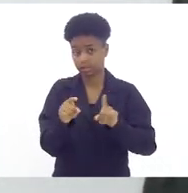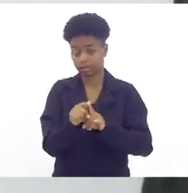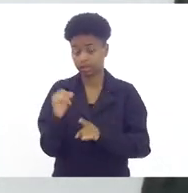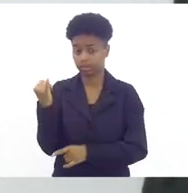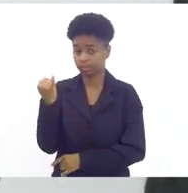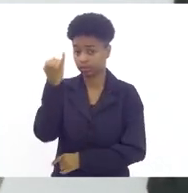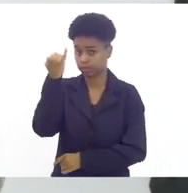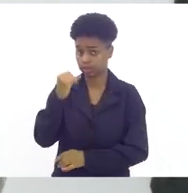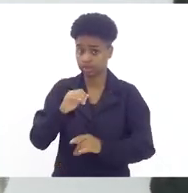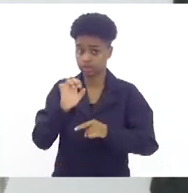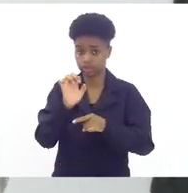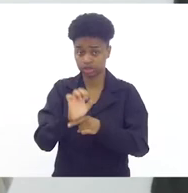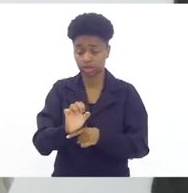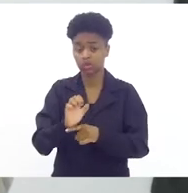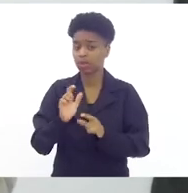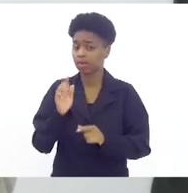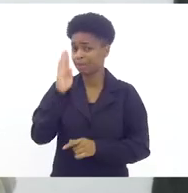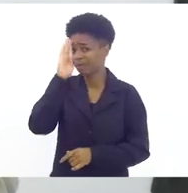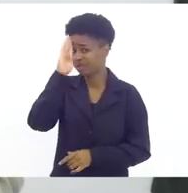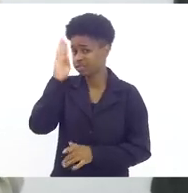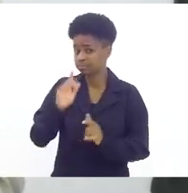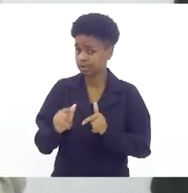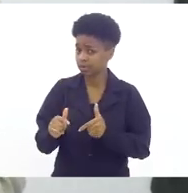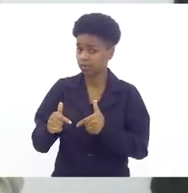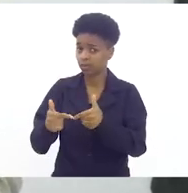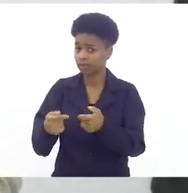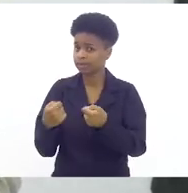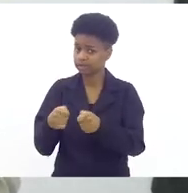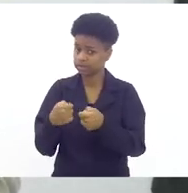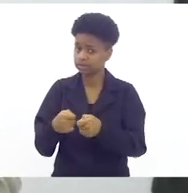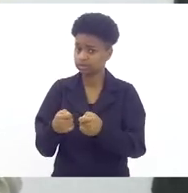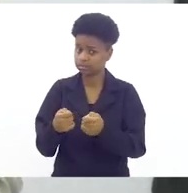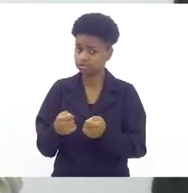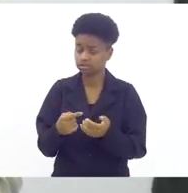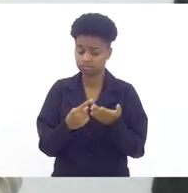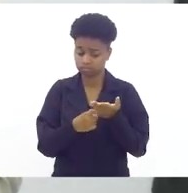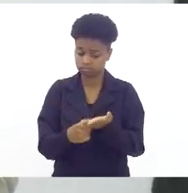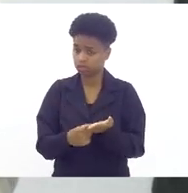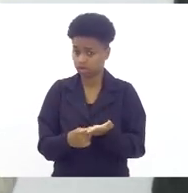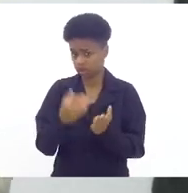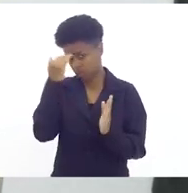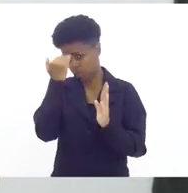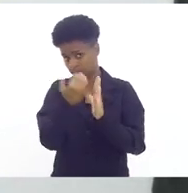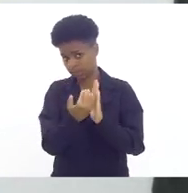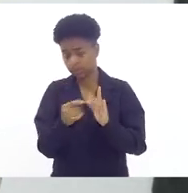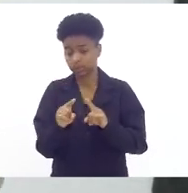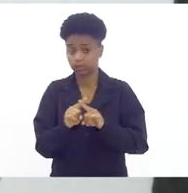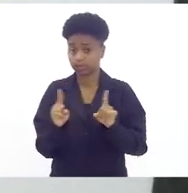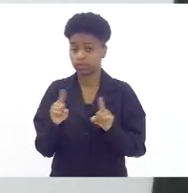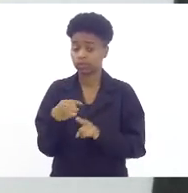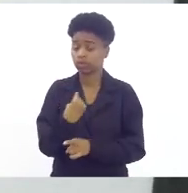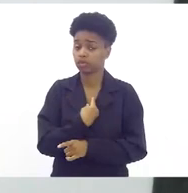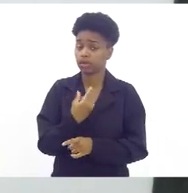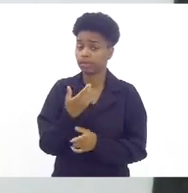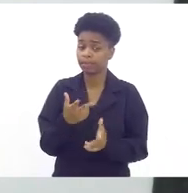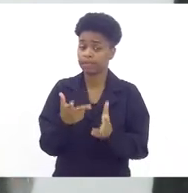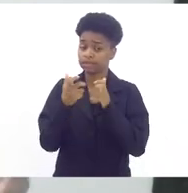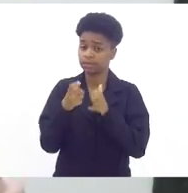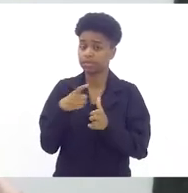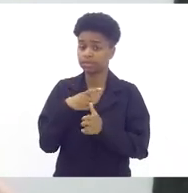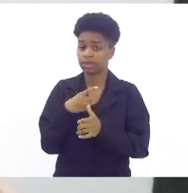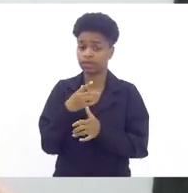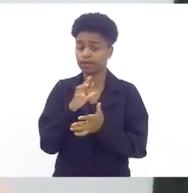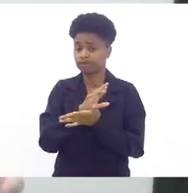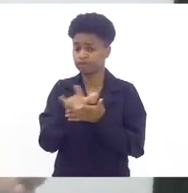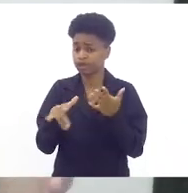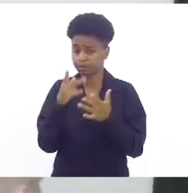seja o principal ator de cobrança desse cumprimento e a gente tem visto tem recebido ainda muita reclamação de gente da